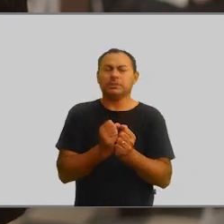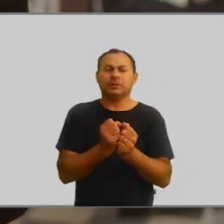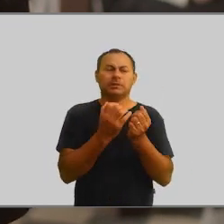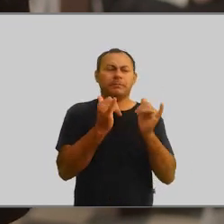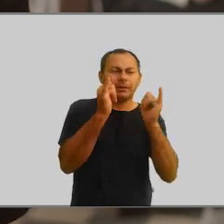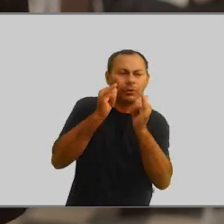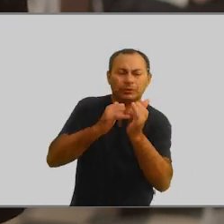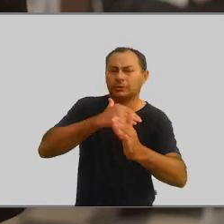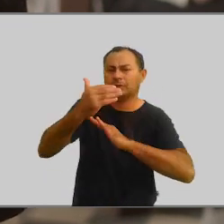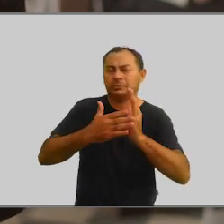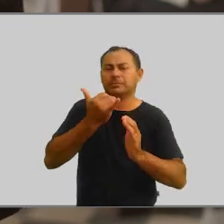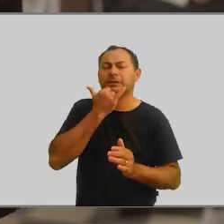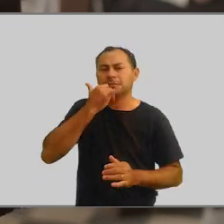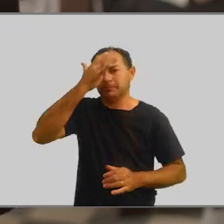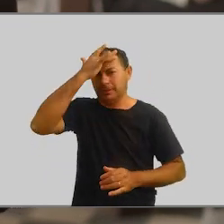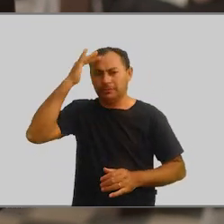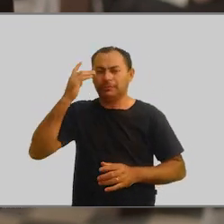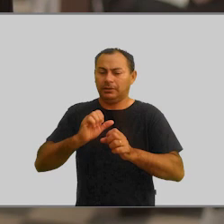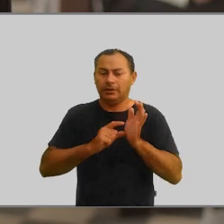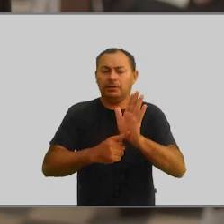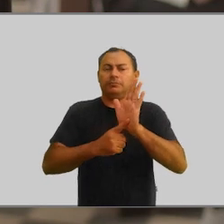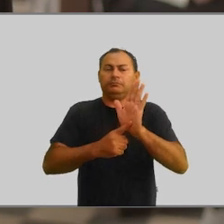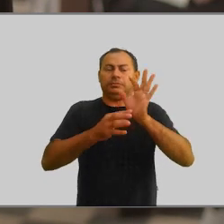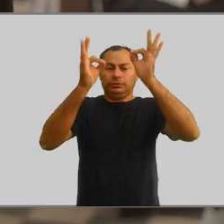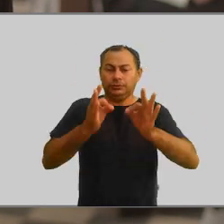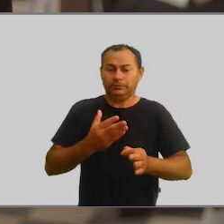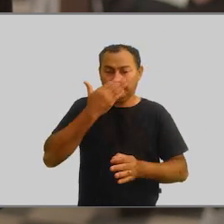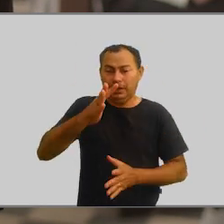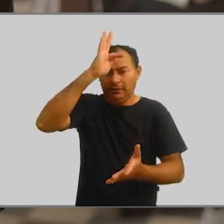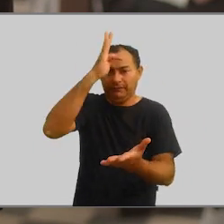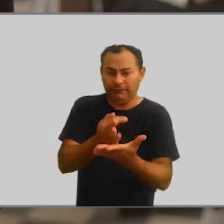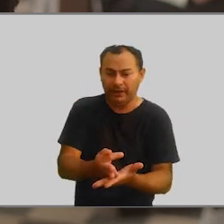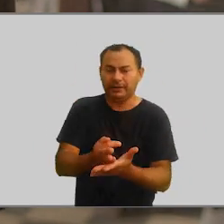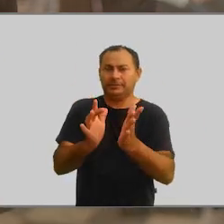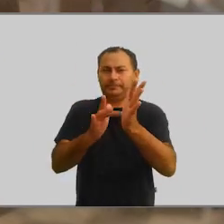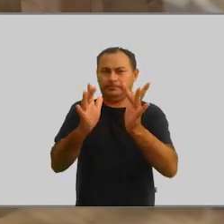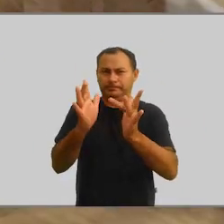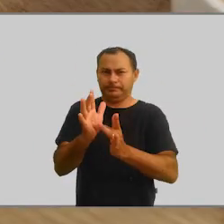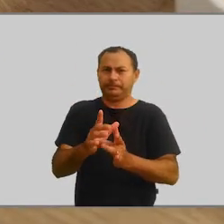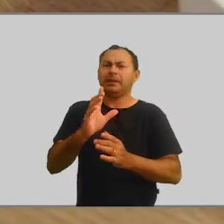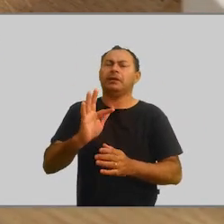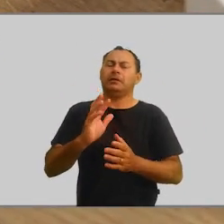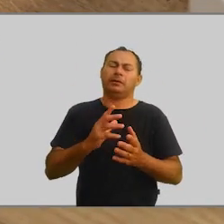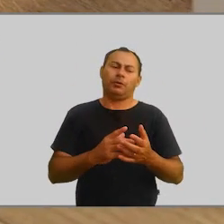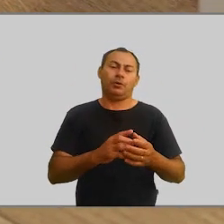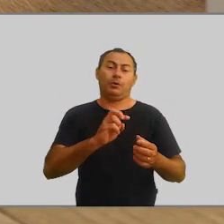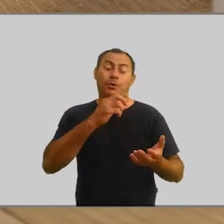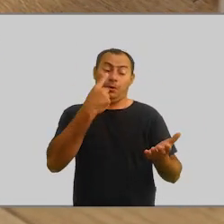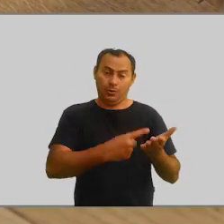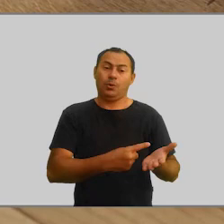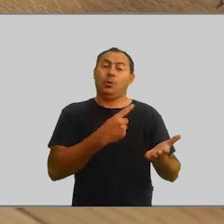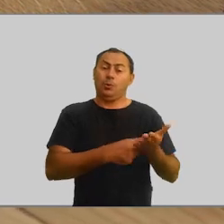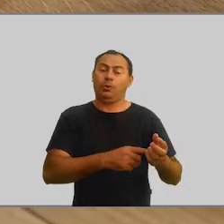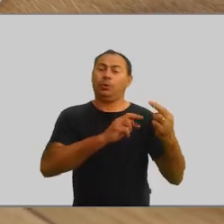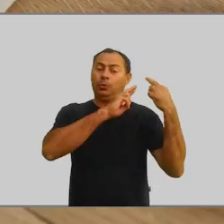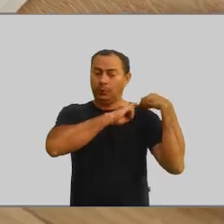os pecados de todo o mundo, para que fôssemos declarados justos mediante a fé nele. Esse é um fardo e tanto,